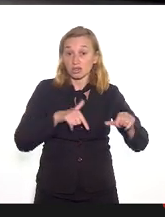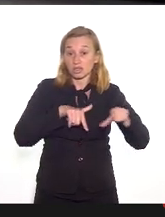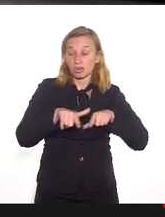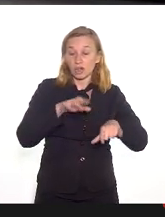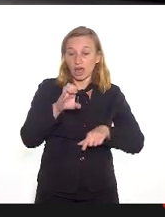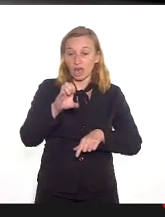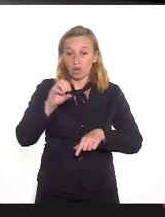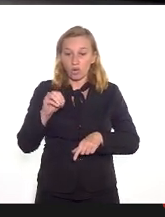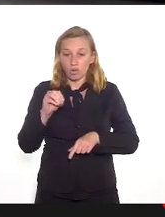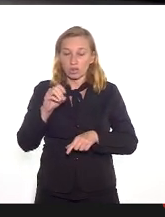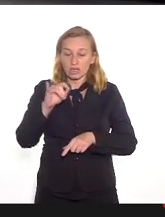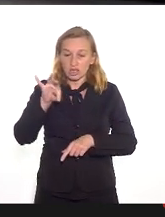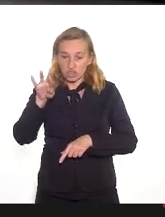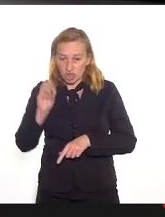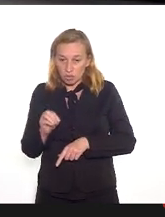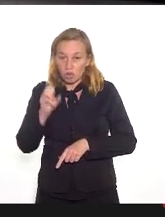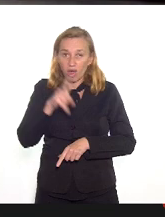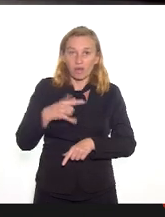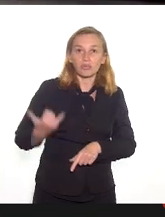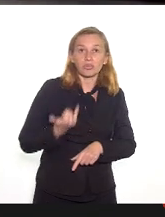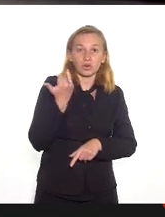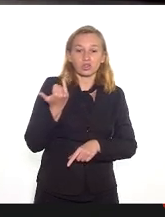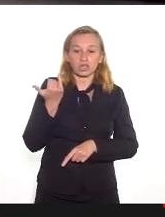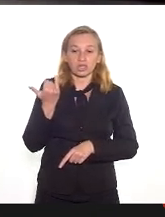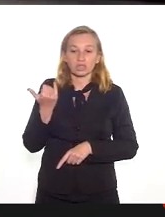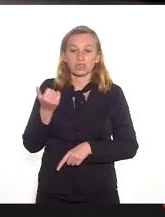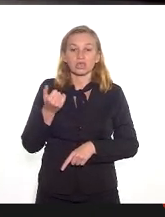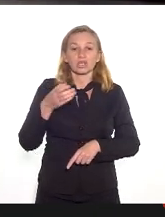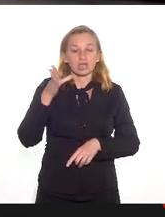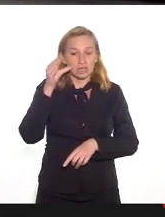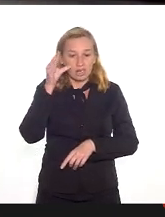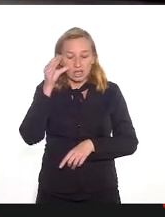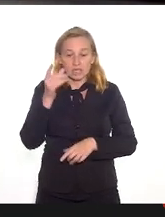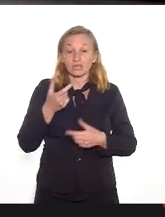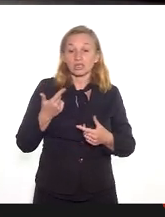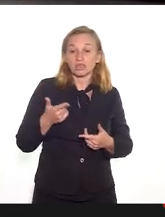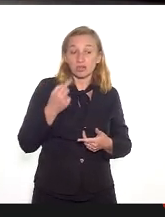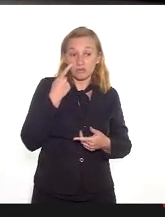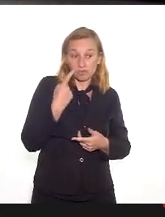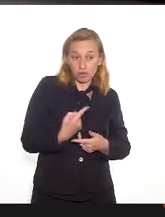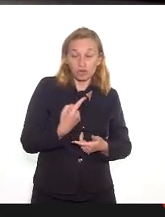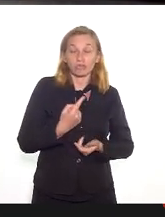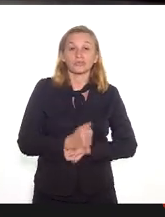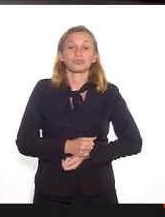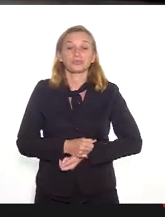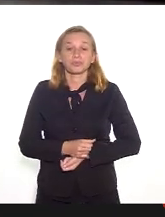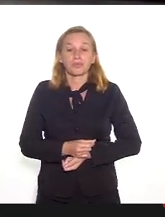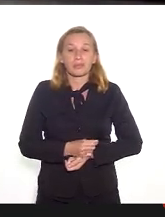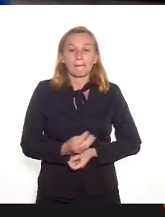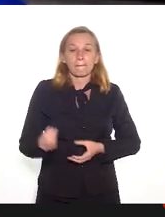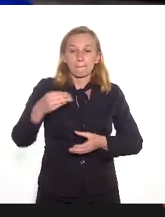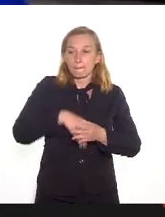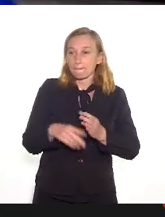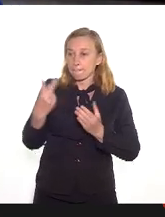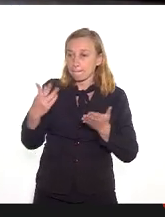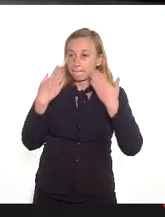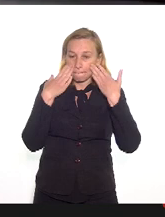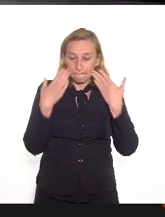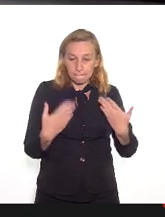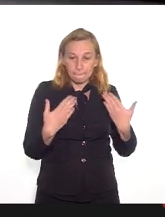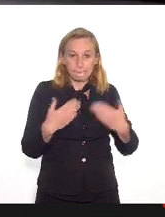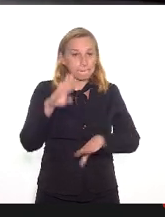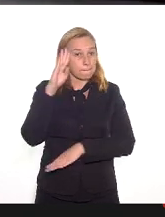ecossistêmicos. Então, é muito importante e foi muito interessante ter visto isso, né, dentro da sua apresentação